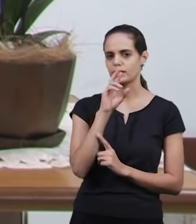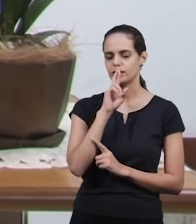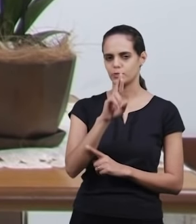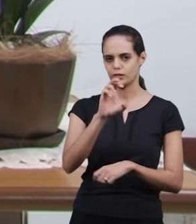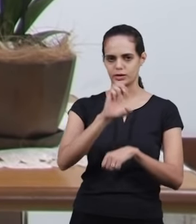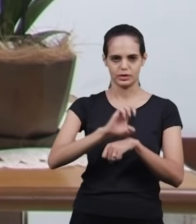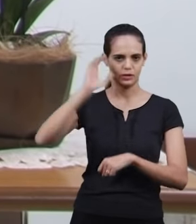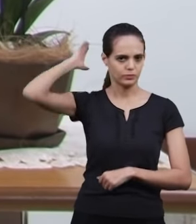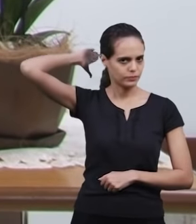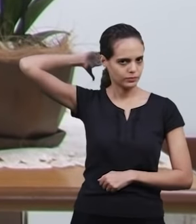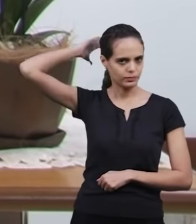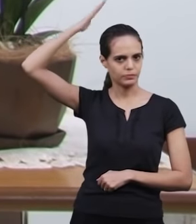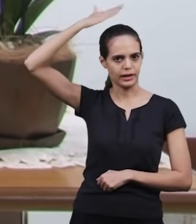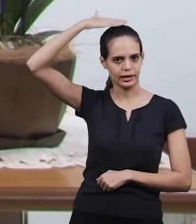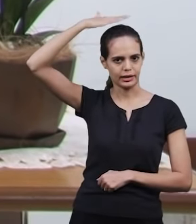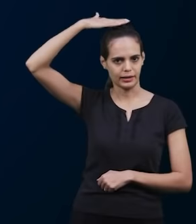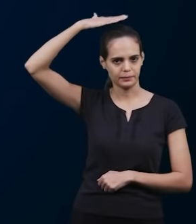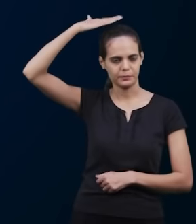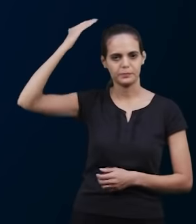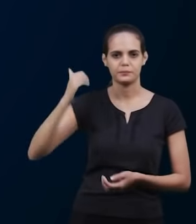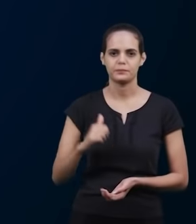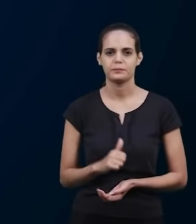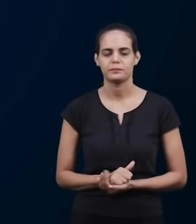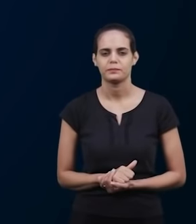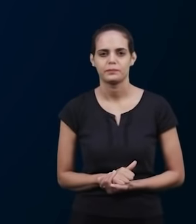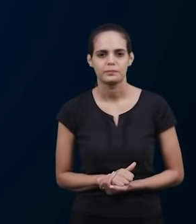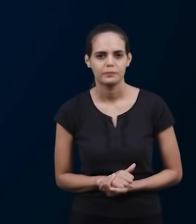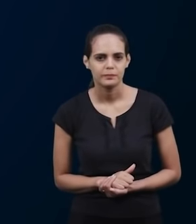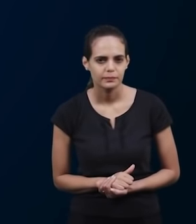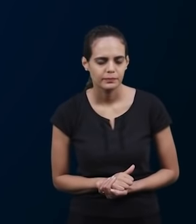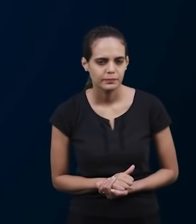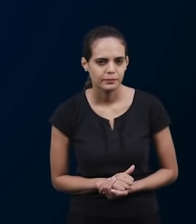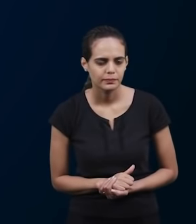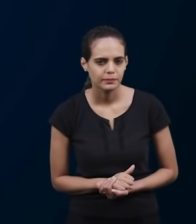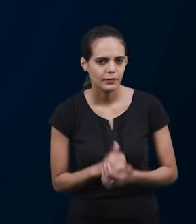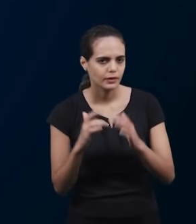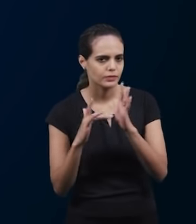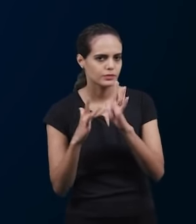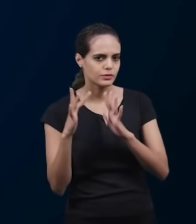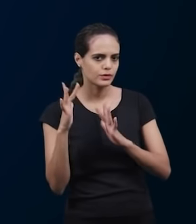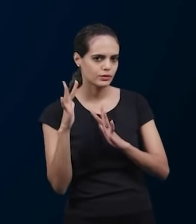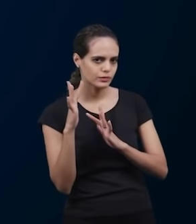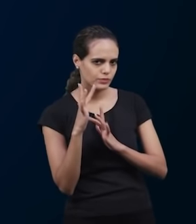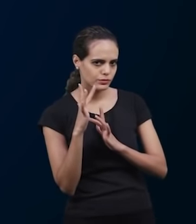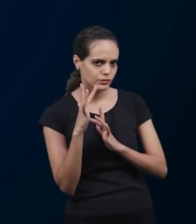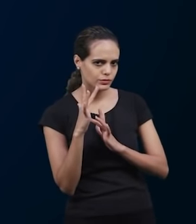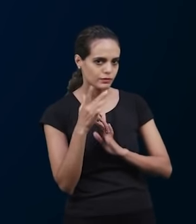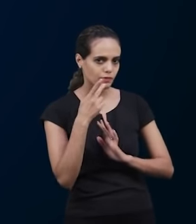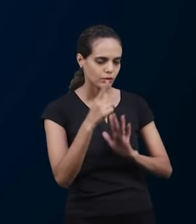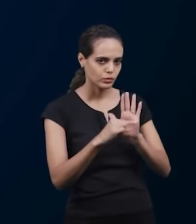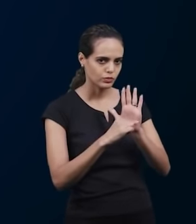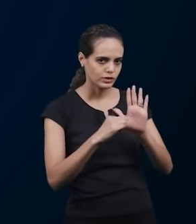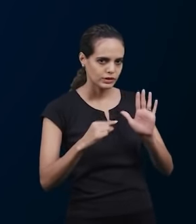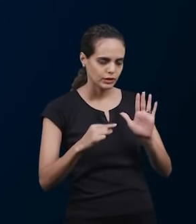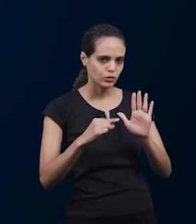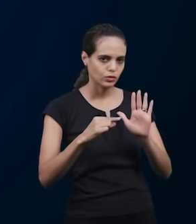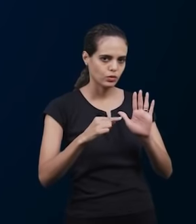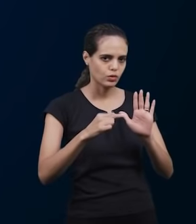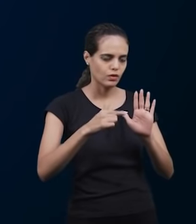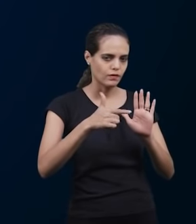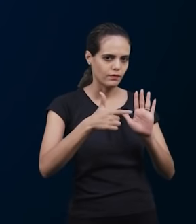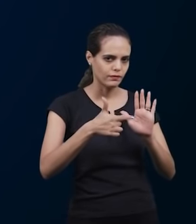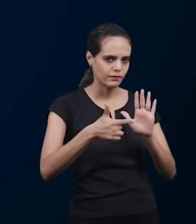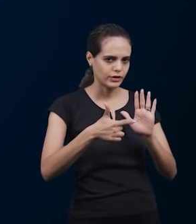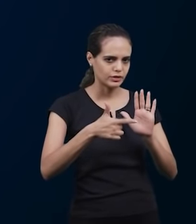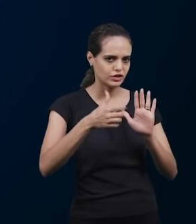Paraná. Vamos então ouvi-lo. O primeiro recurso que nós podemos encontrar está no versículo 26 do capítulo 10